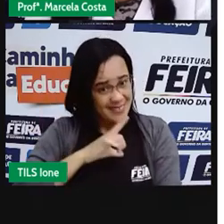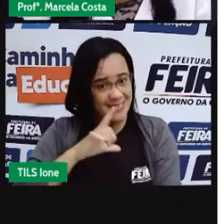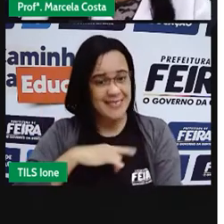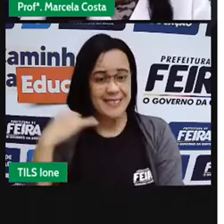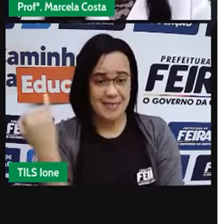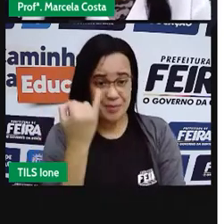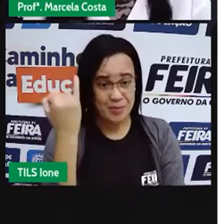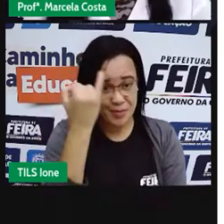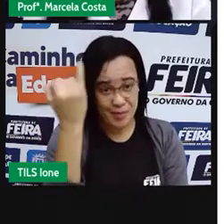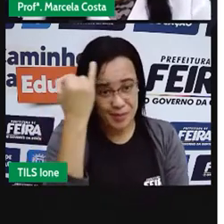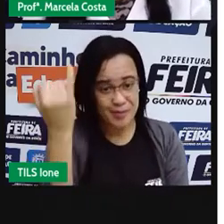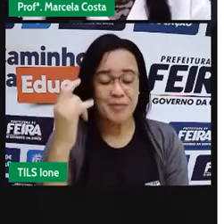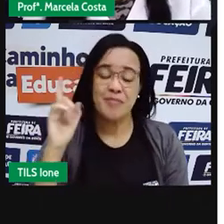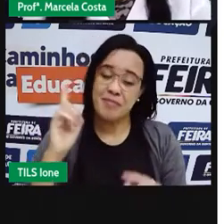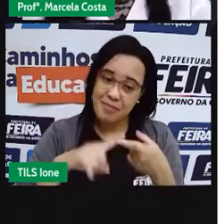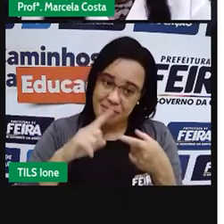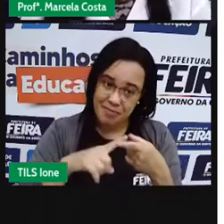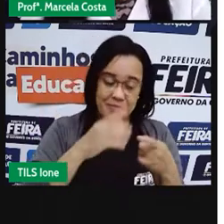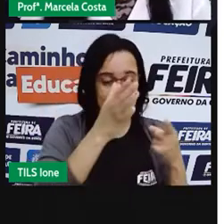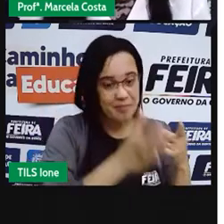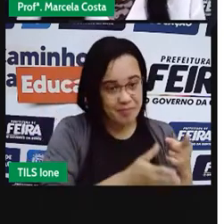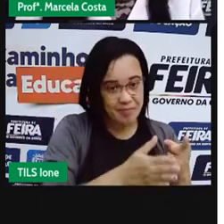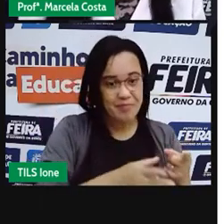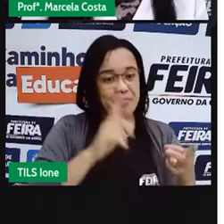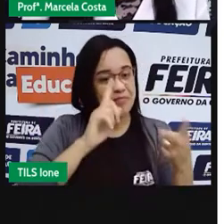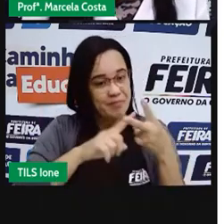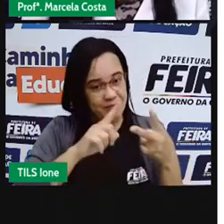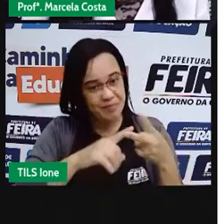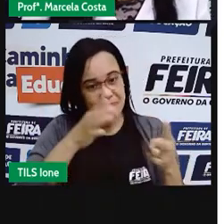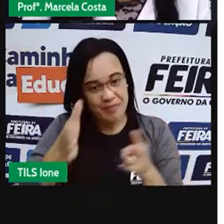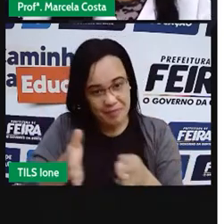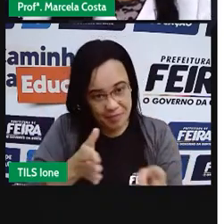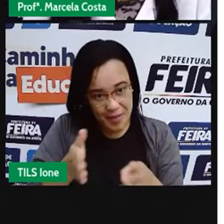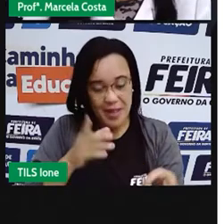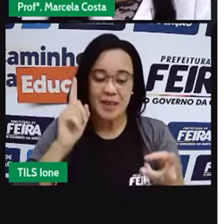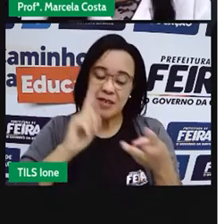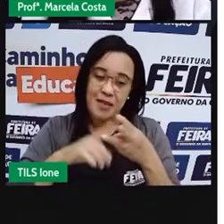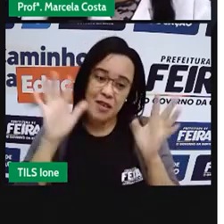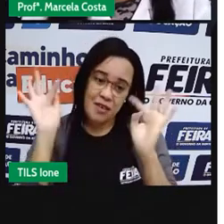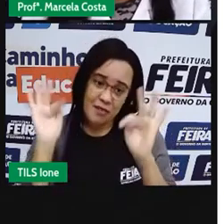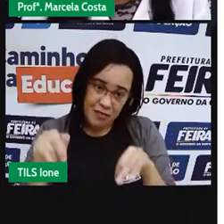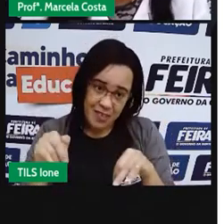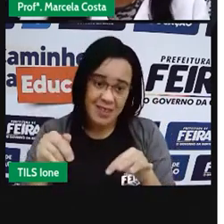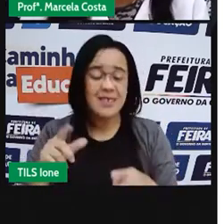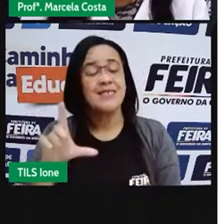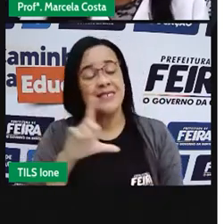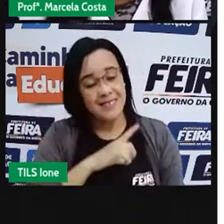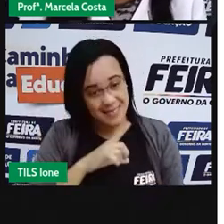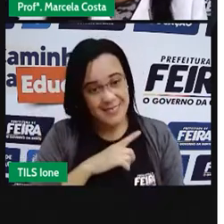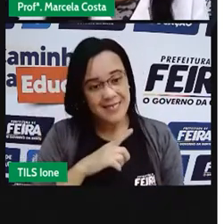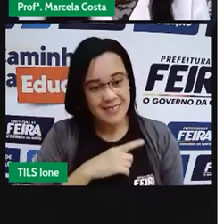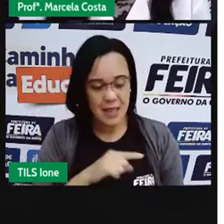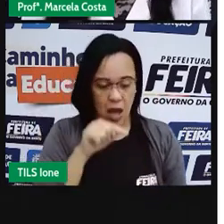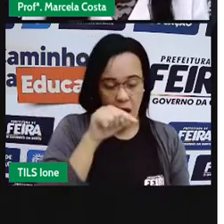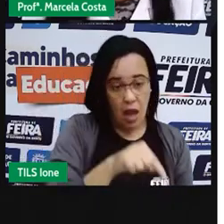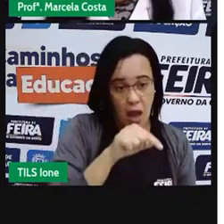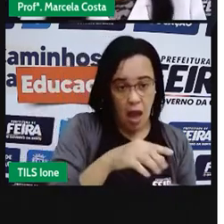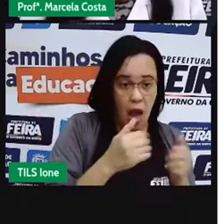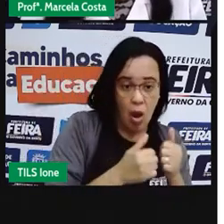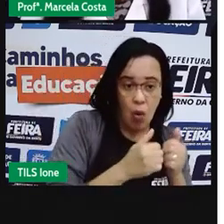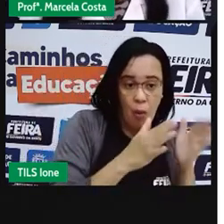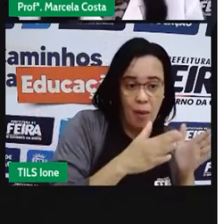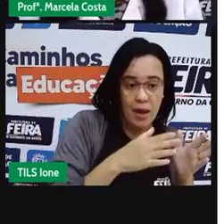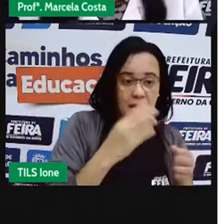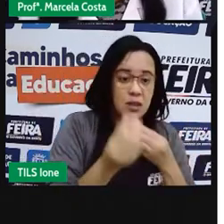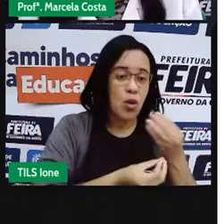o meio e o fim. Lá no início, que é a parte da introdução da história, a gente vai